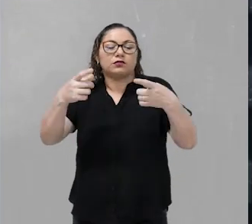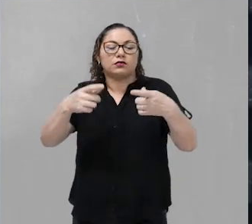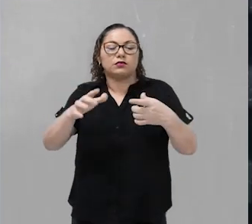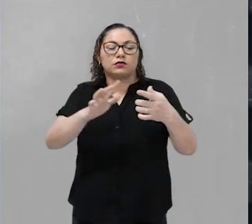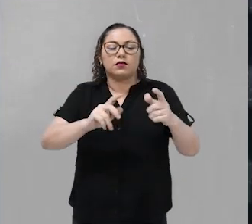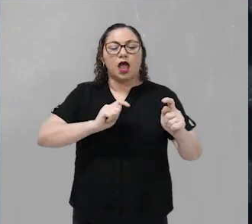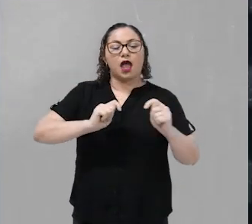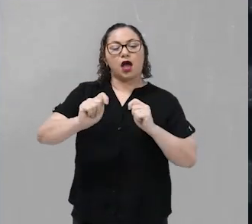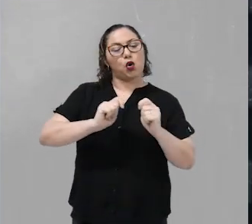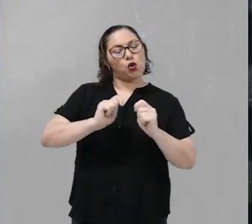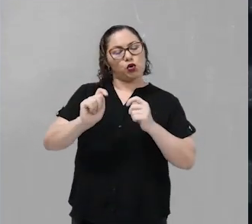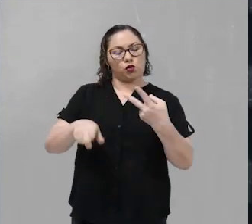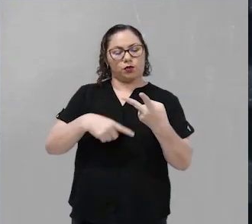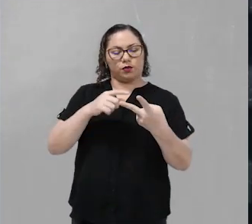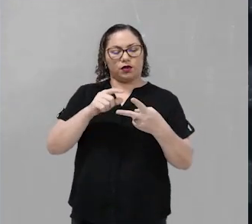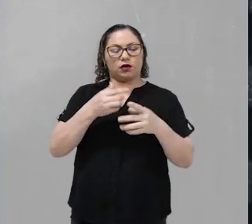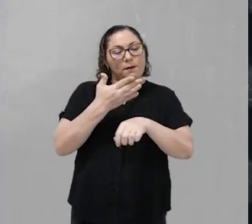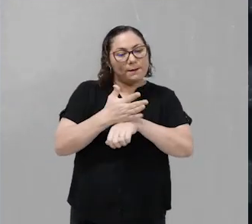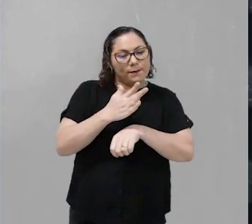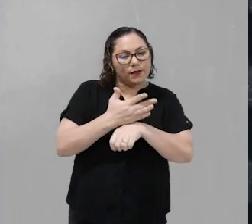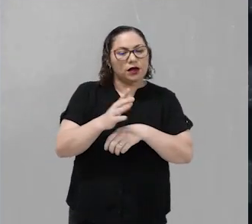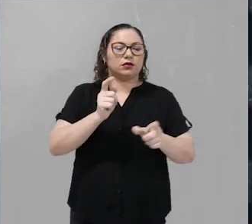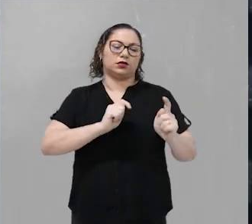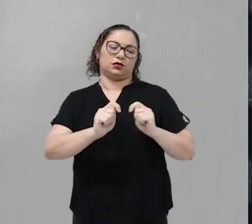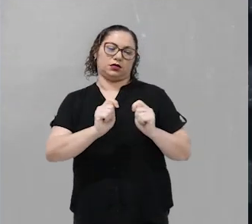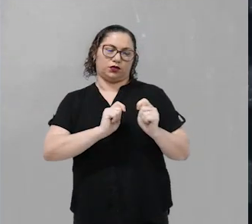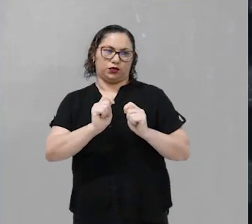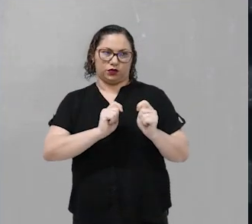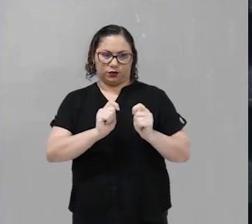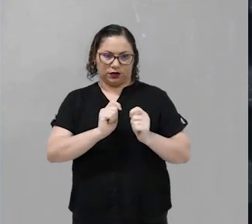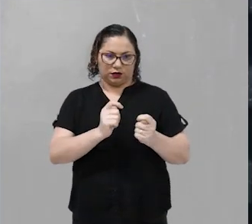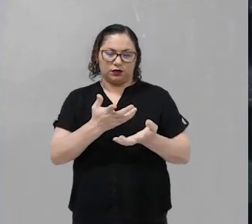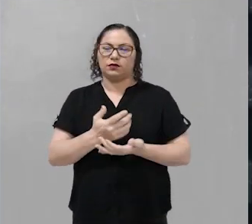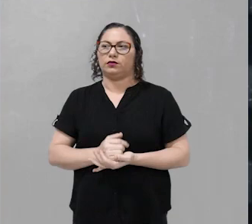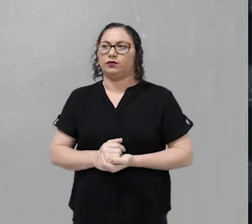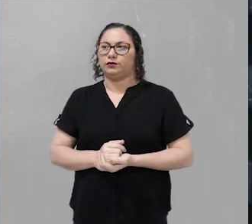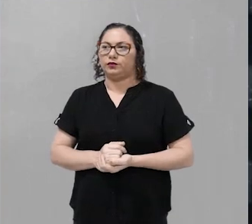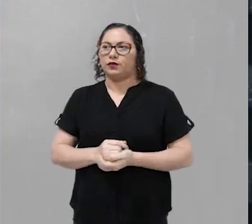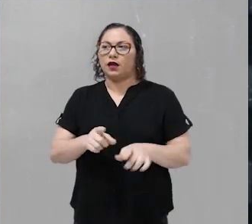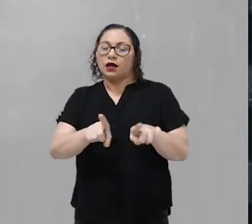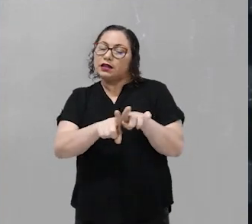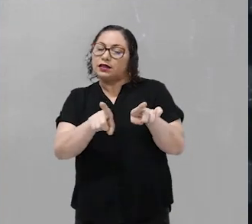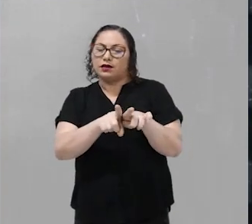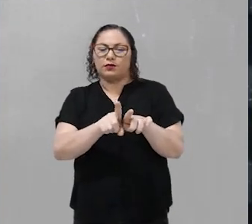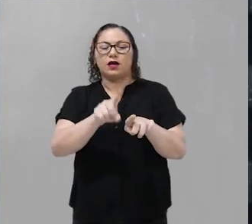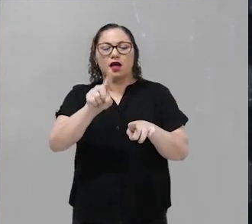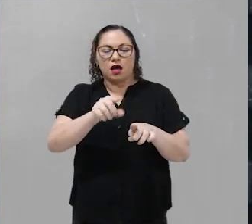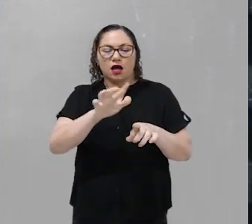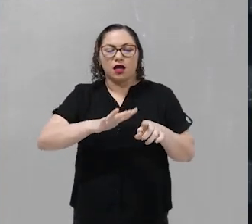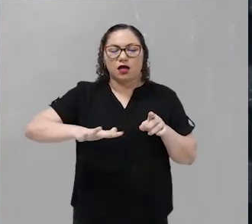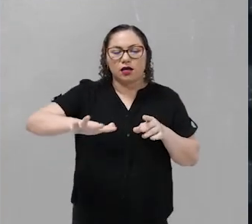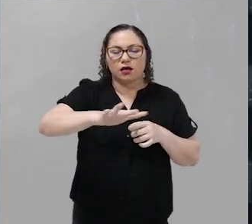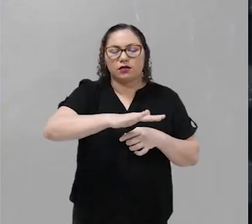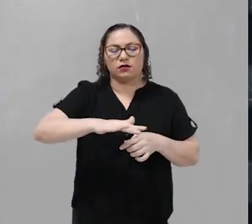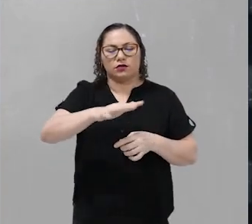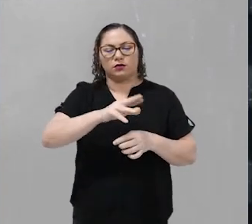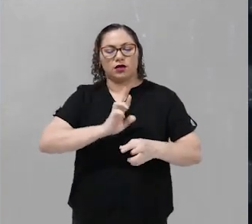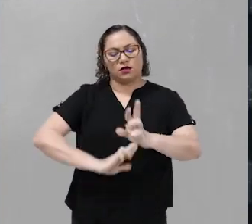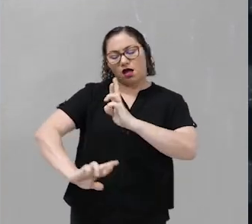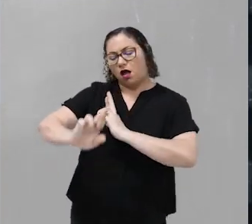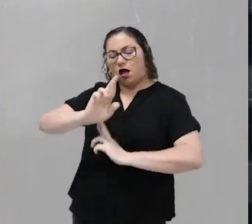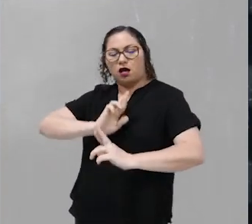sentido econômico, de práticas econômicas, atividades econômicas, e também é espaço no sentido das relações